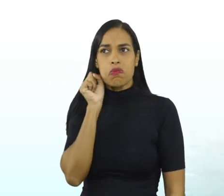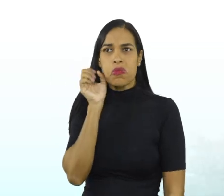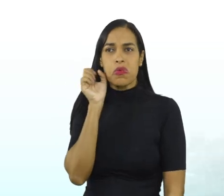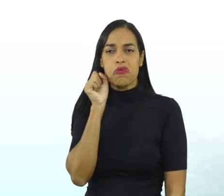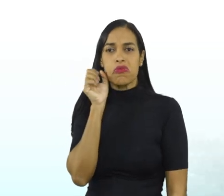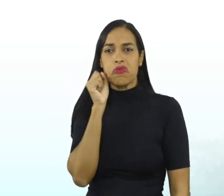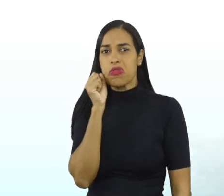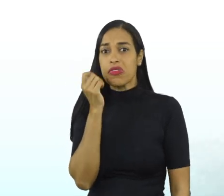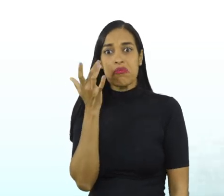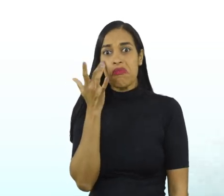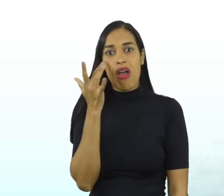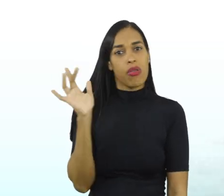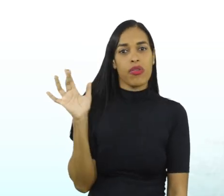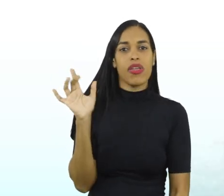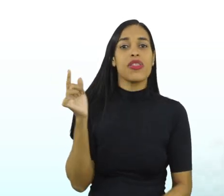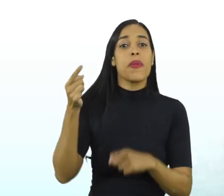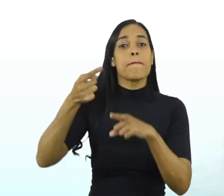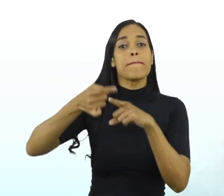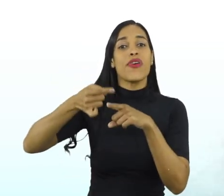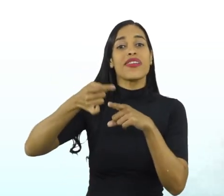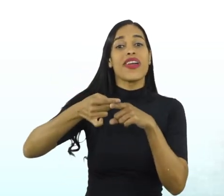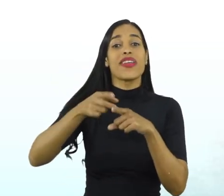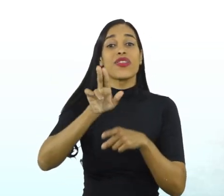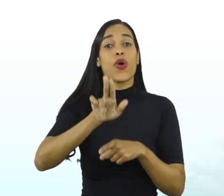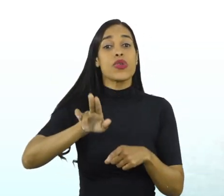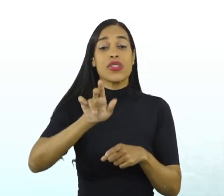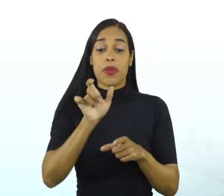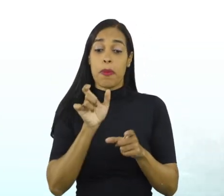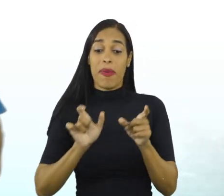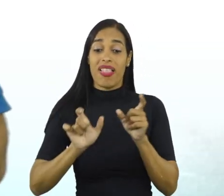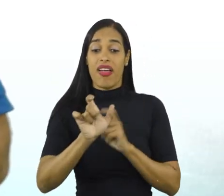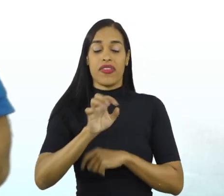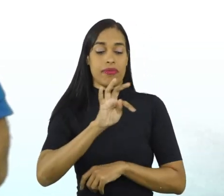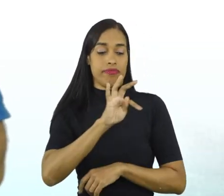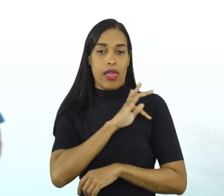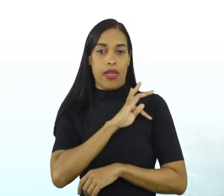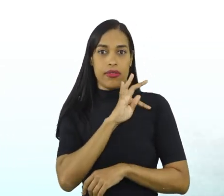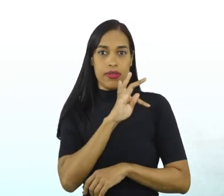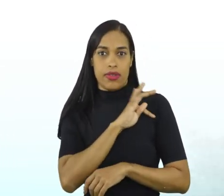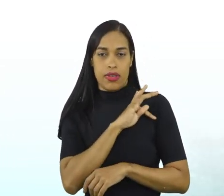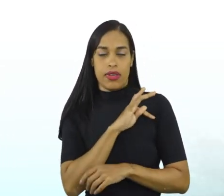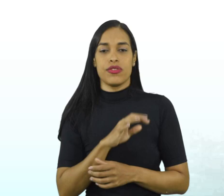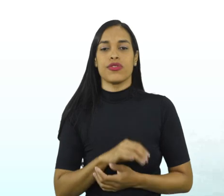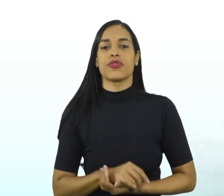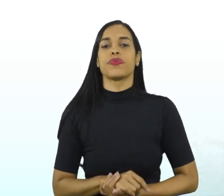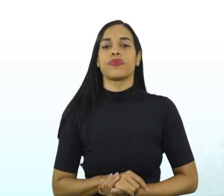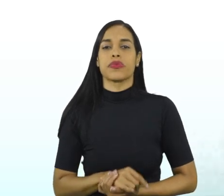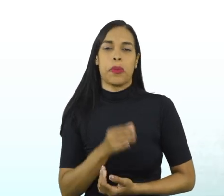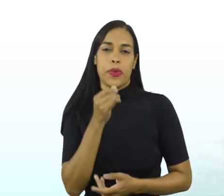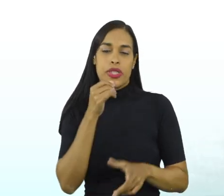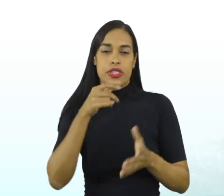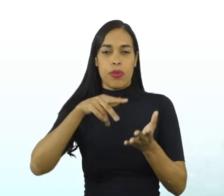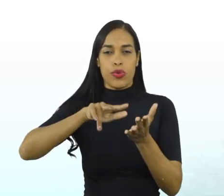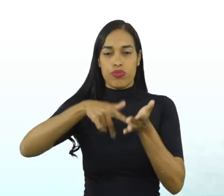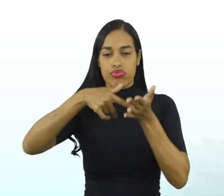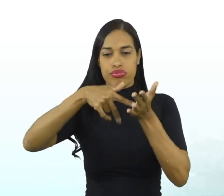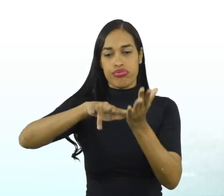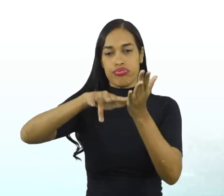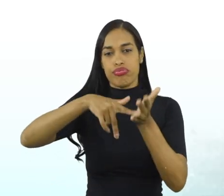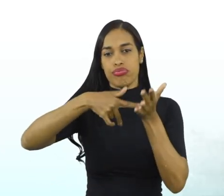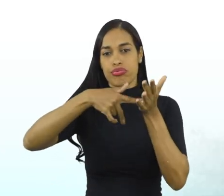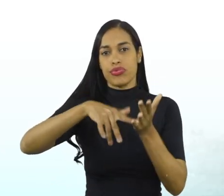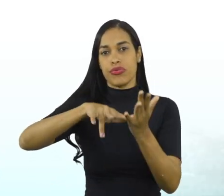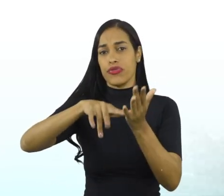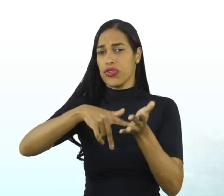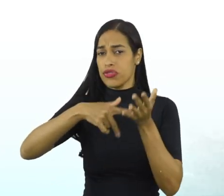tempo todo e talvez não entenda. Por quê? Porque eles estão usando jargões. Ok? Um surfista, tem